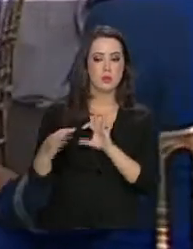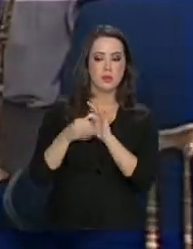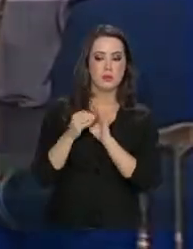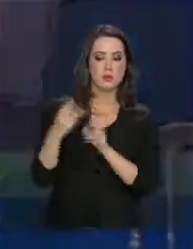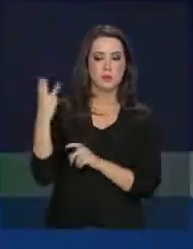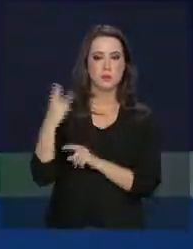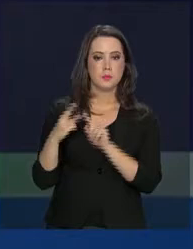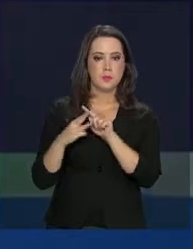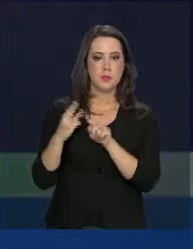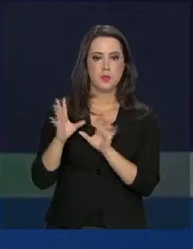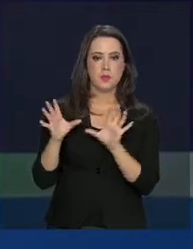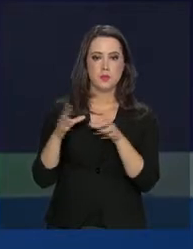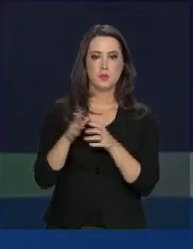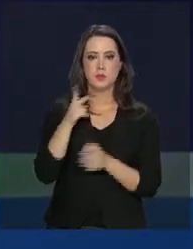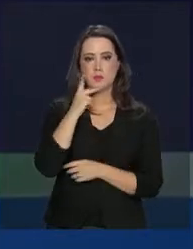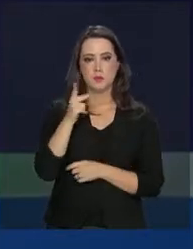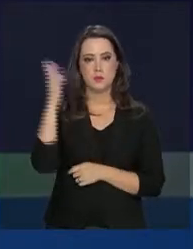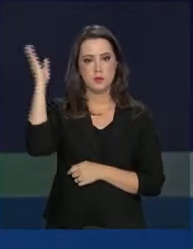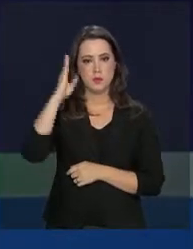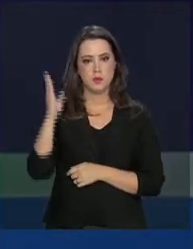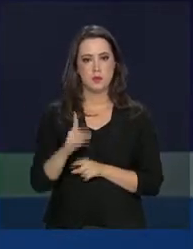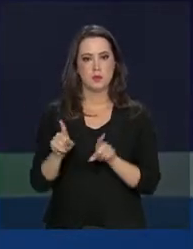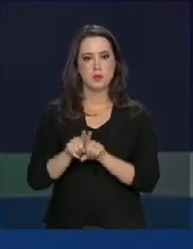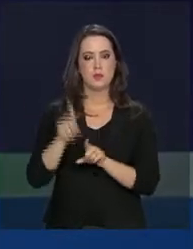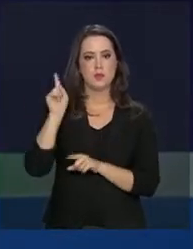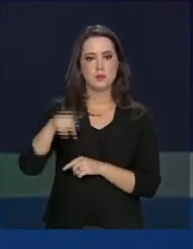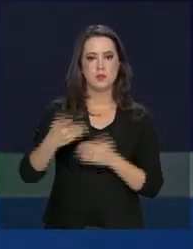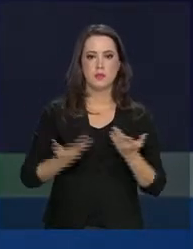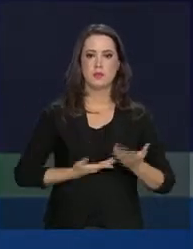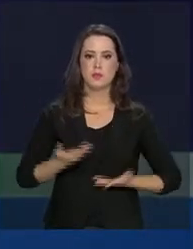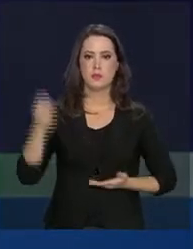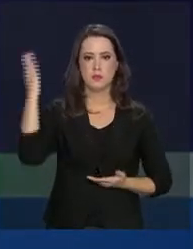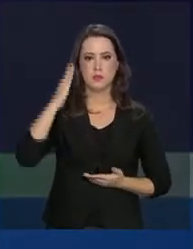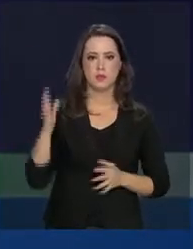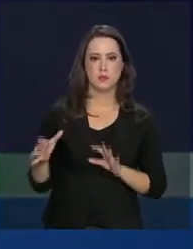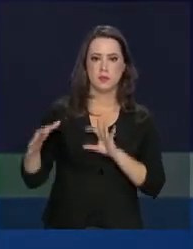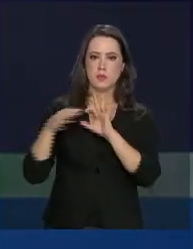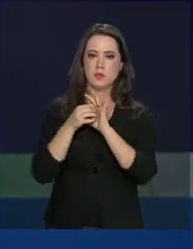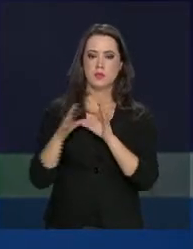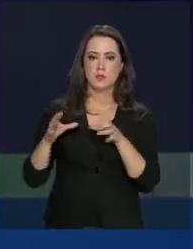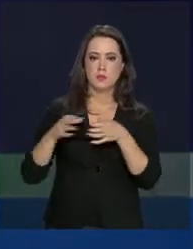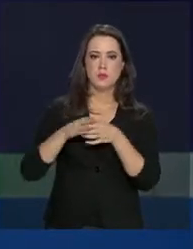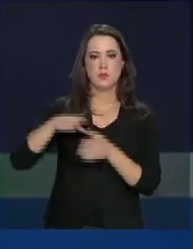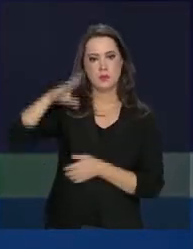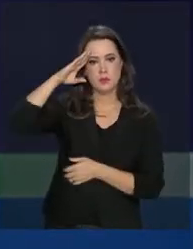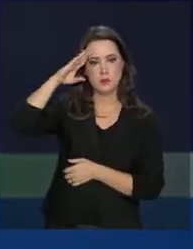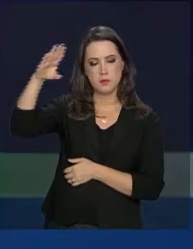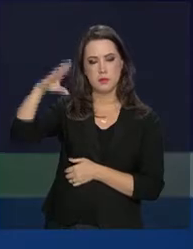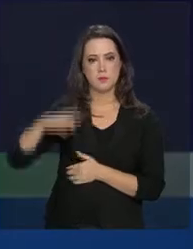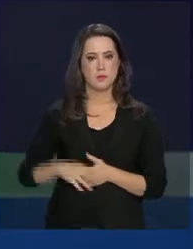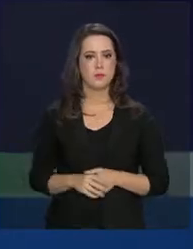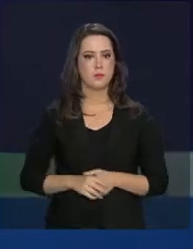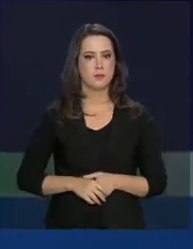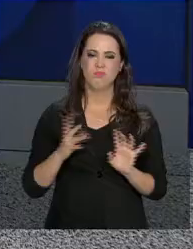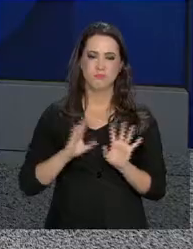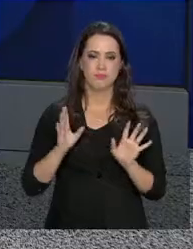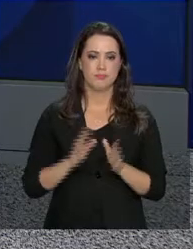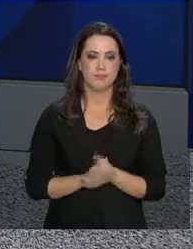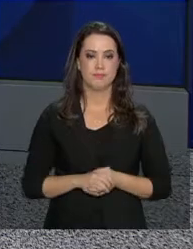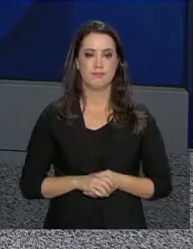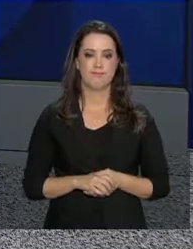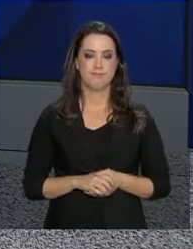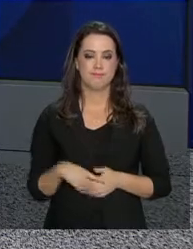forças o presidente disse que foi bom servir ao brasil em parceria com as forças armadas